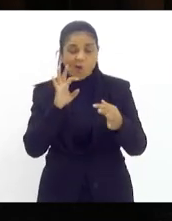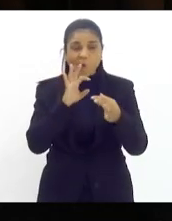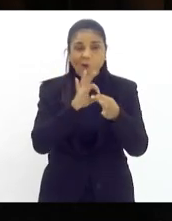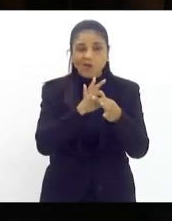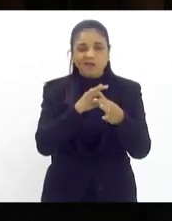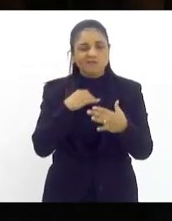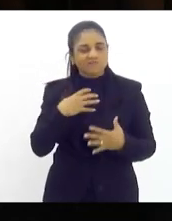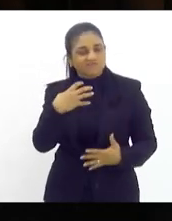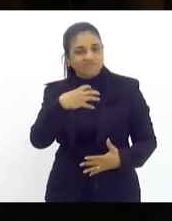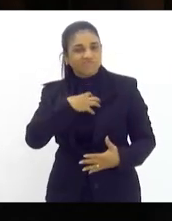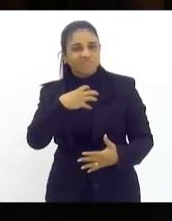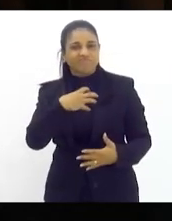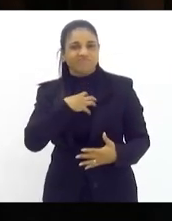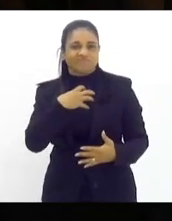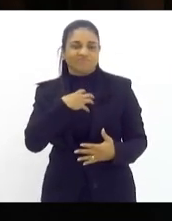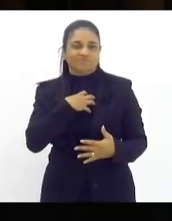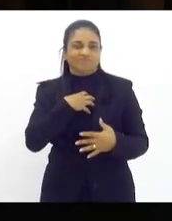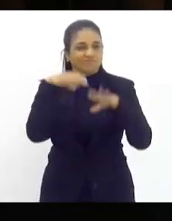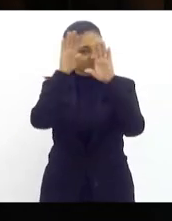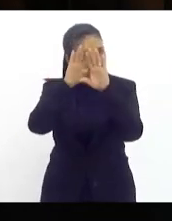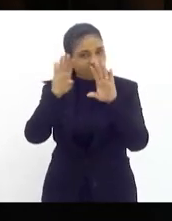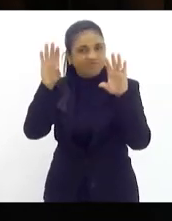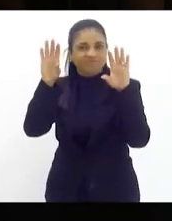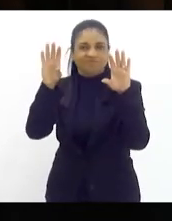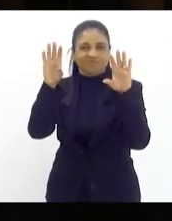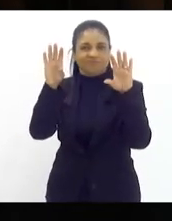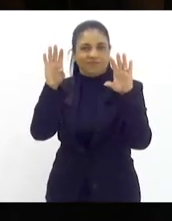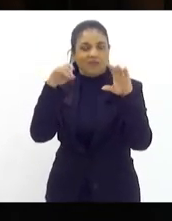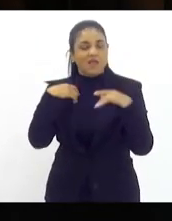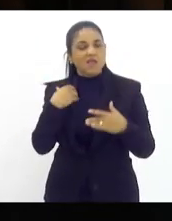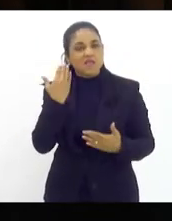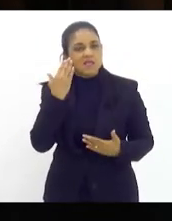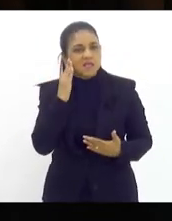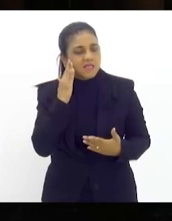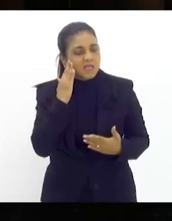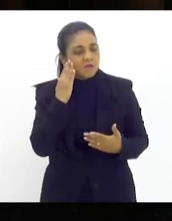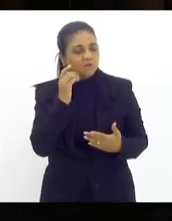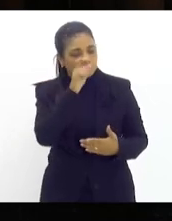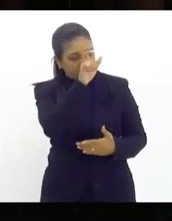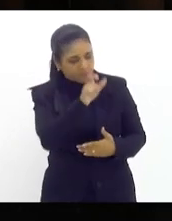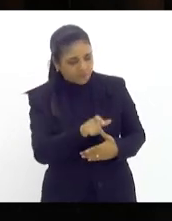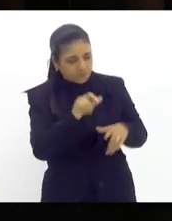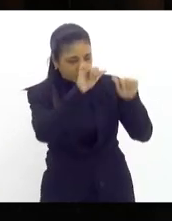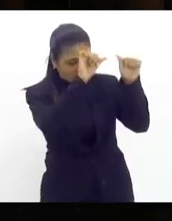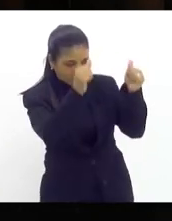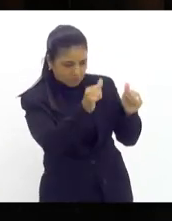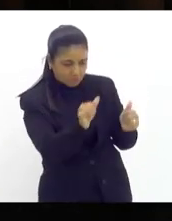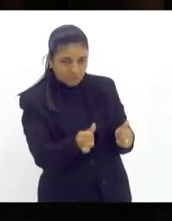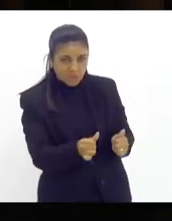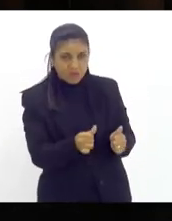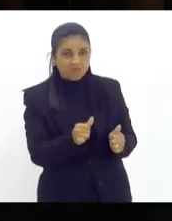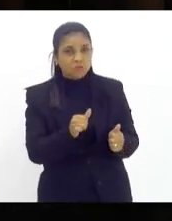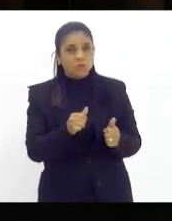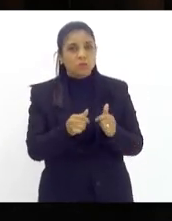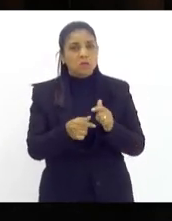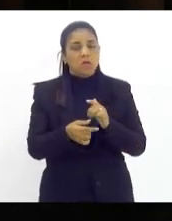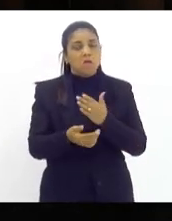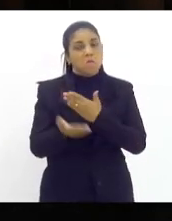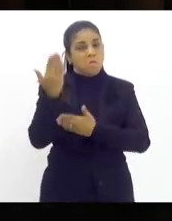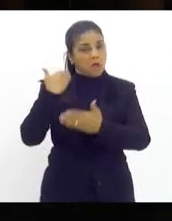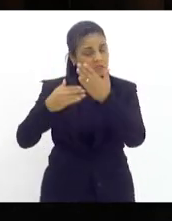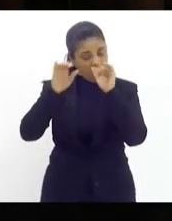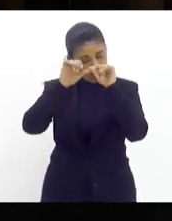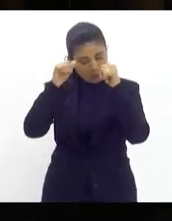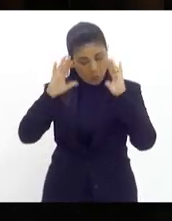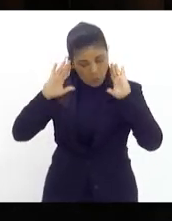nossos sentimentos a algo muito maior e entendemos que ela como humana que foi nos ensina a viver nesta Inglaterra uma